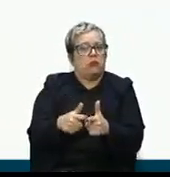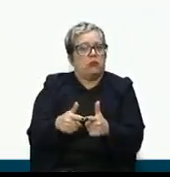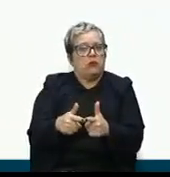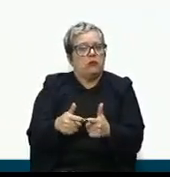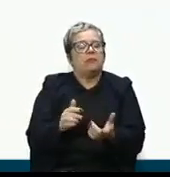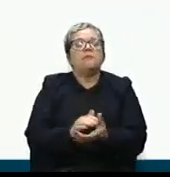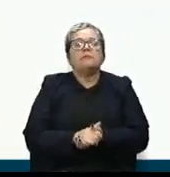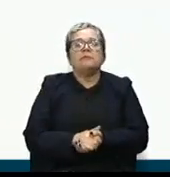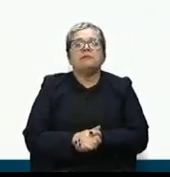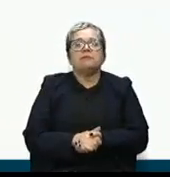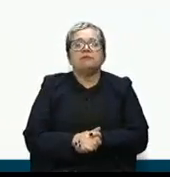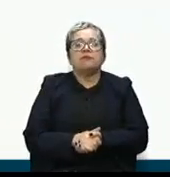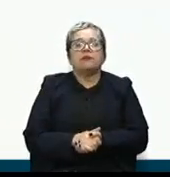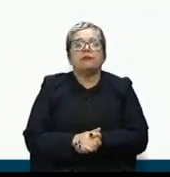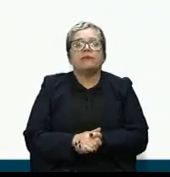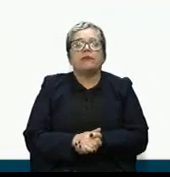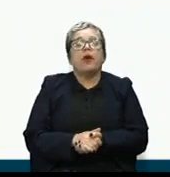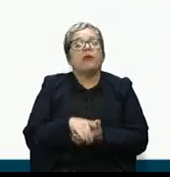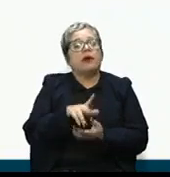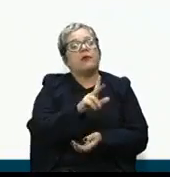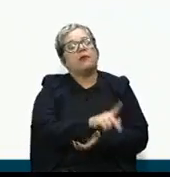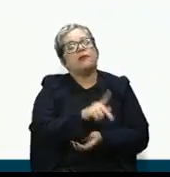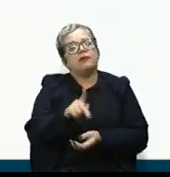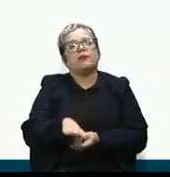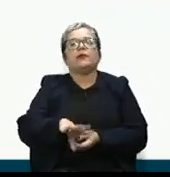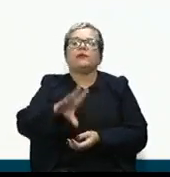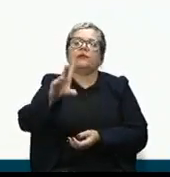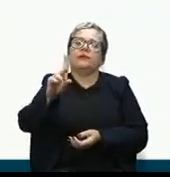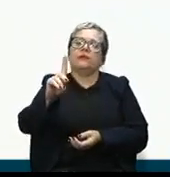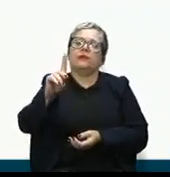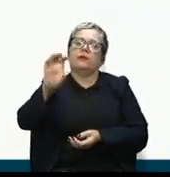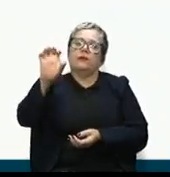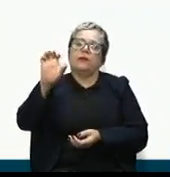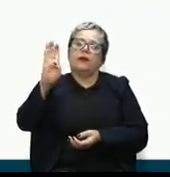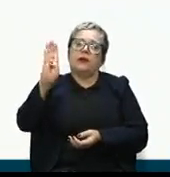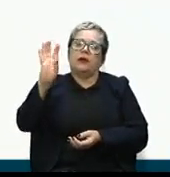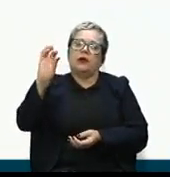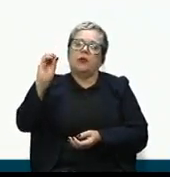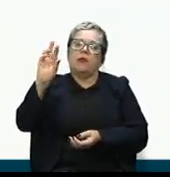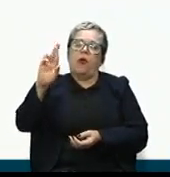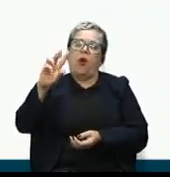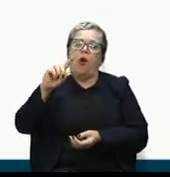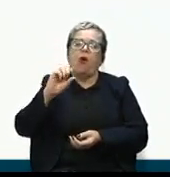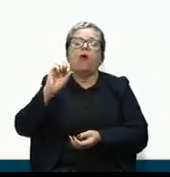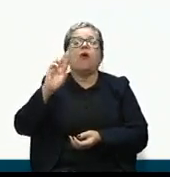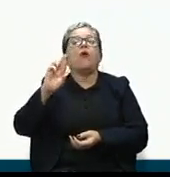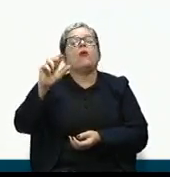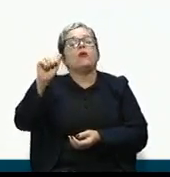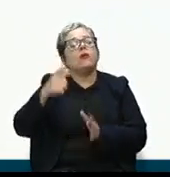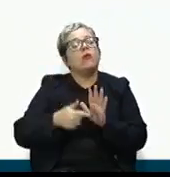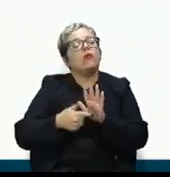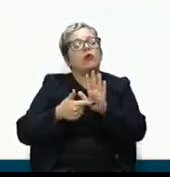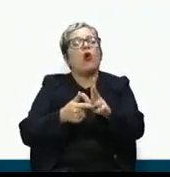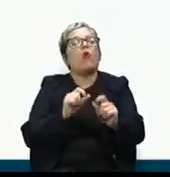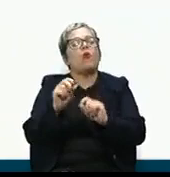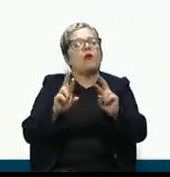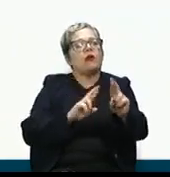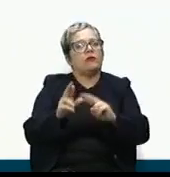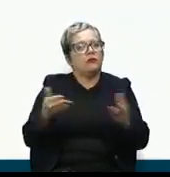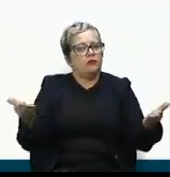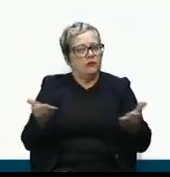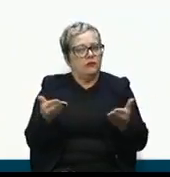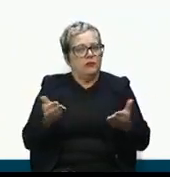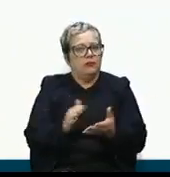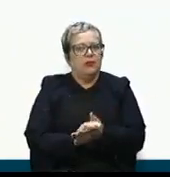aula de hoje? E é isso, então, que a professora Débora ela vai nos trazer, mostrando qual que é essa relação com a aula de